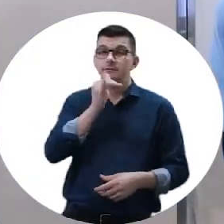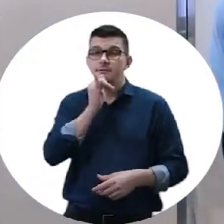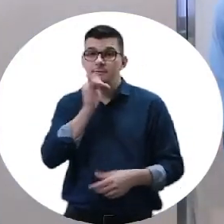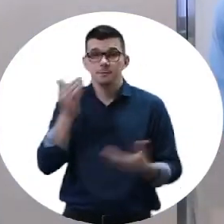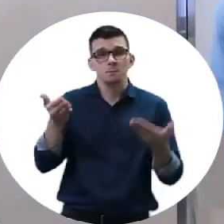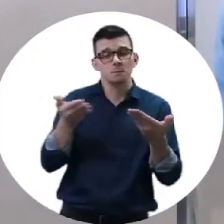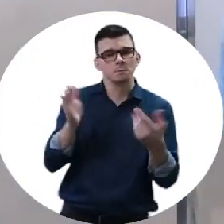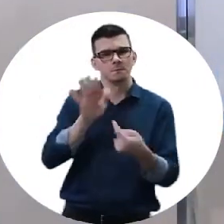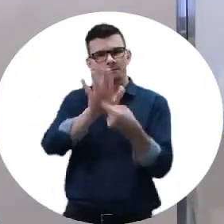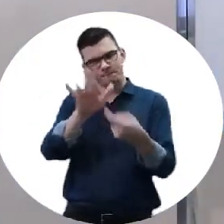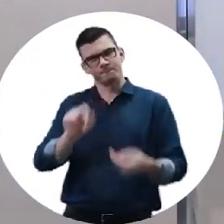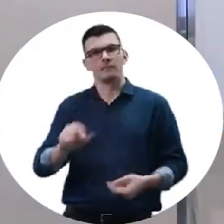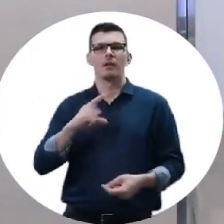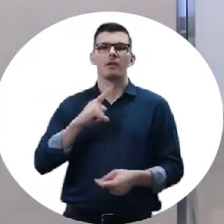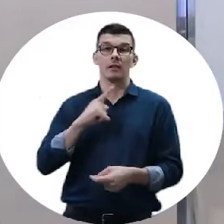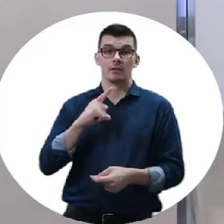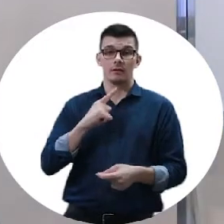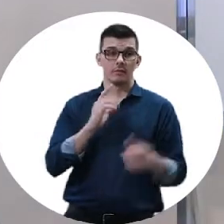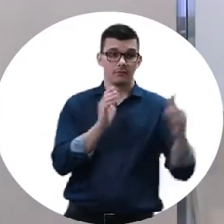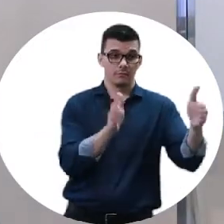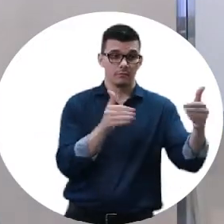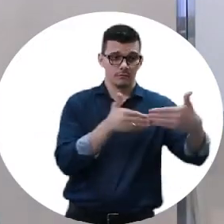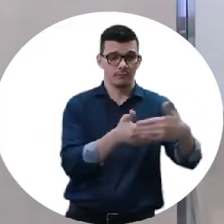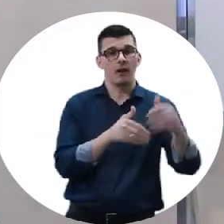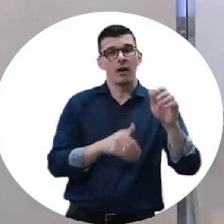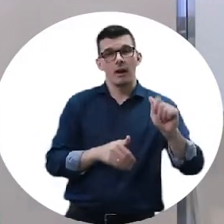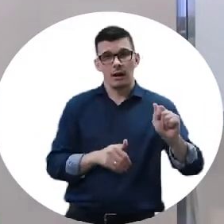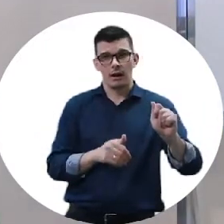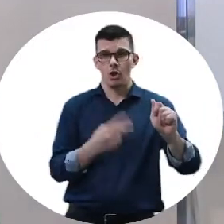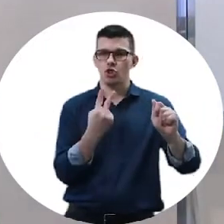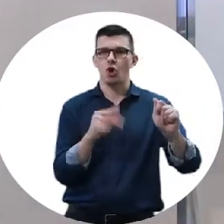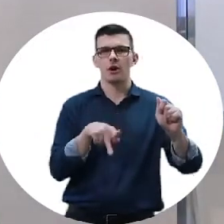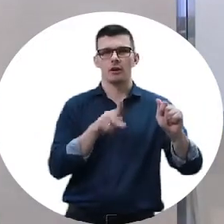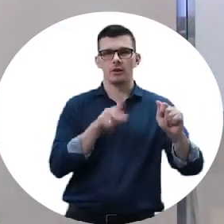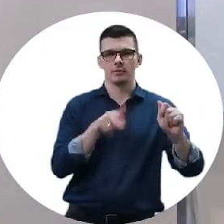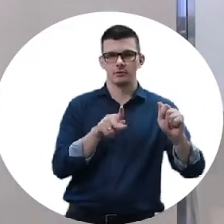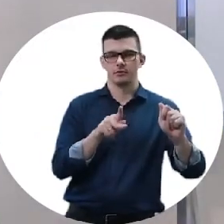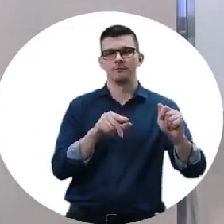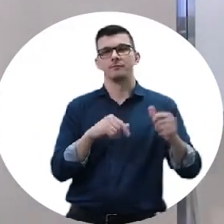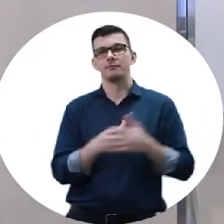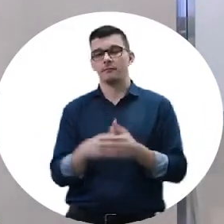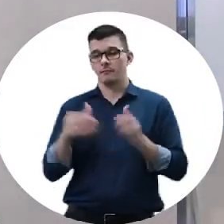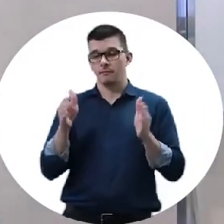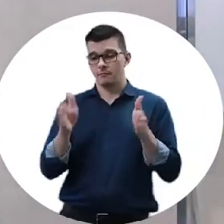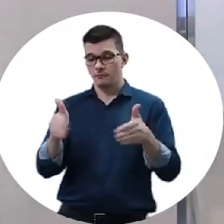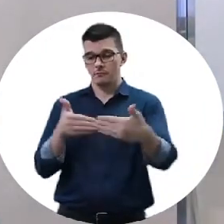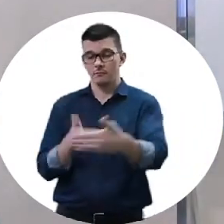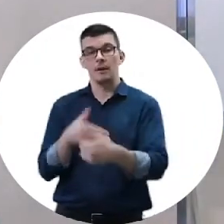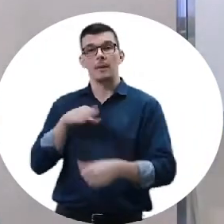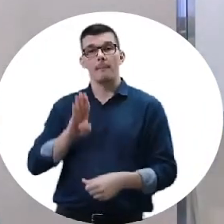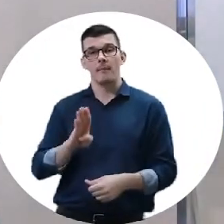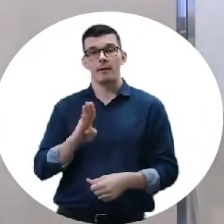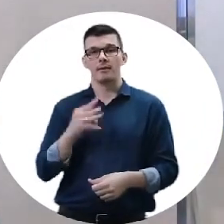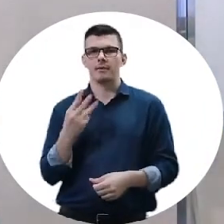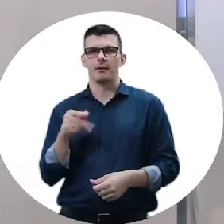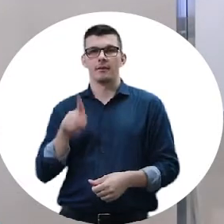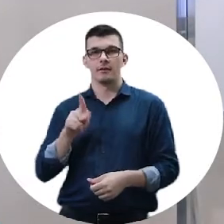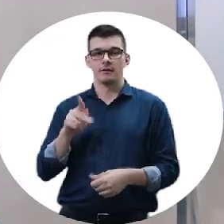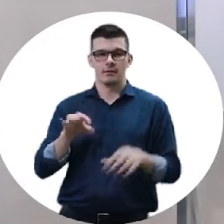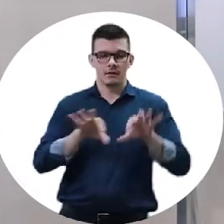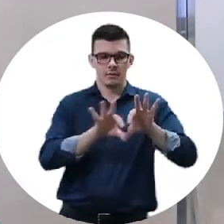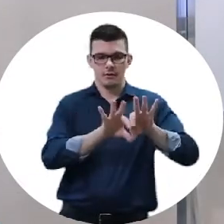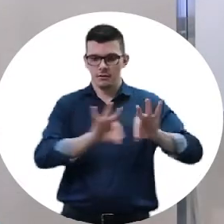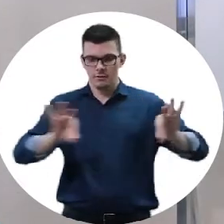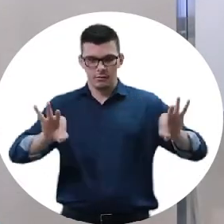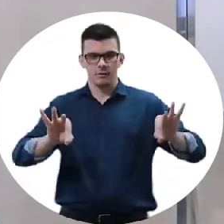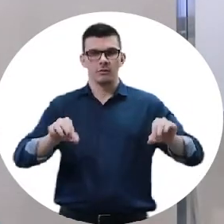agora, eu tenho um bloco A de 2 kg. Eu tenho um bloco B de 3 kg ligado por uma corda.